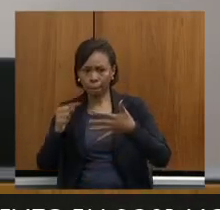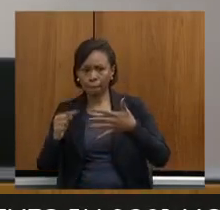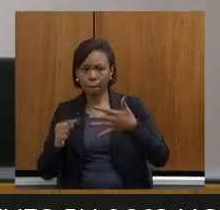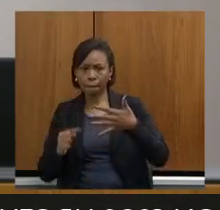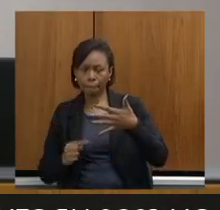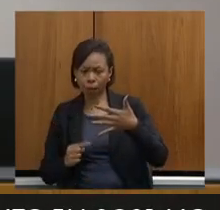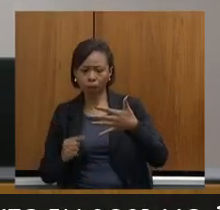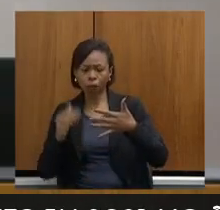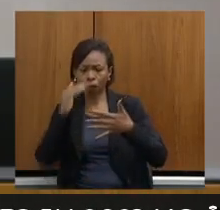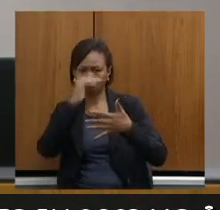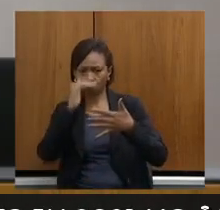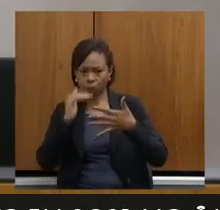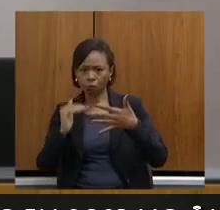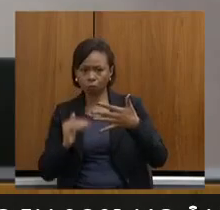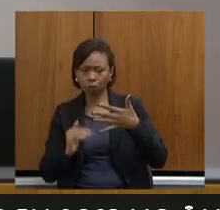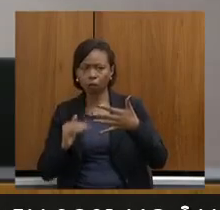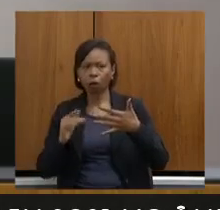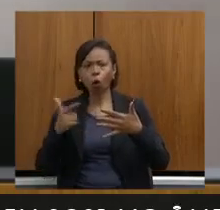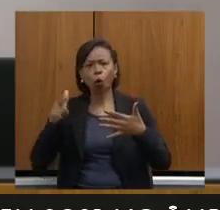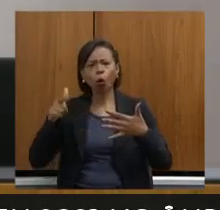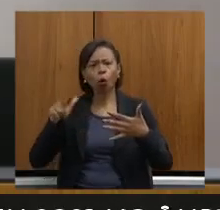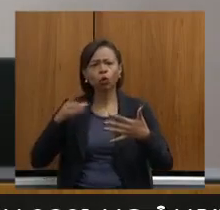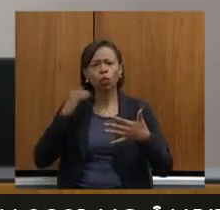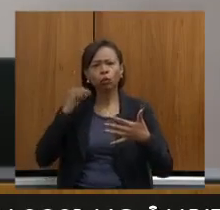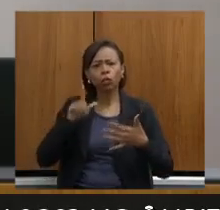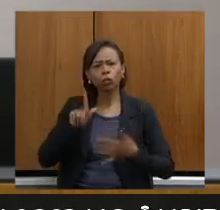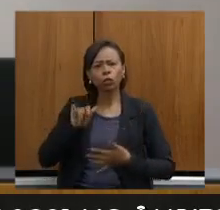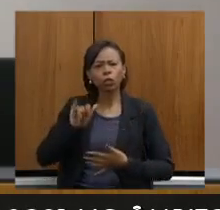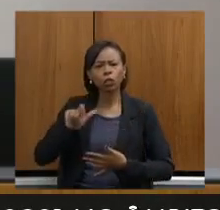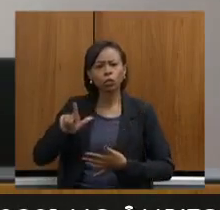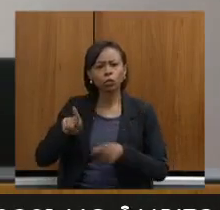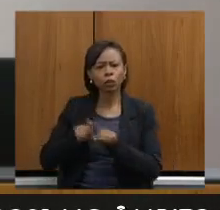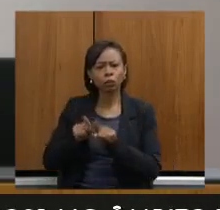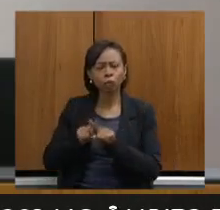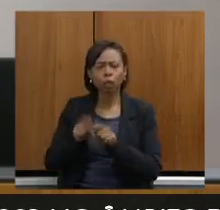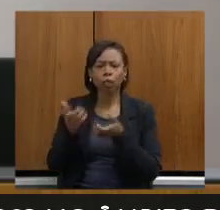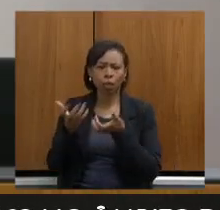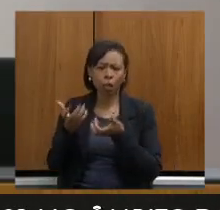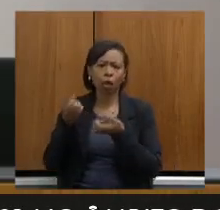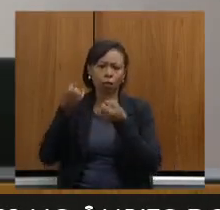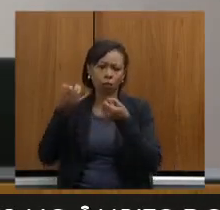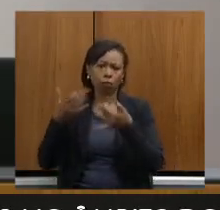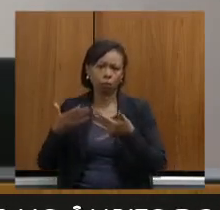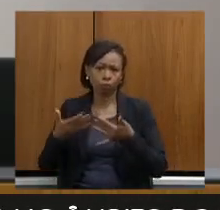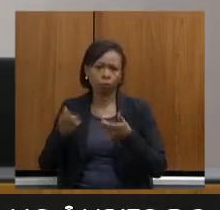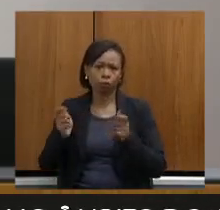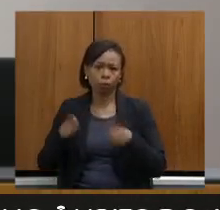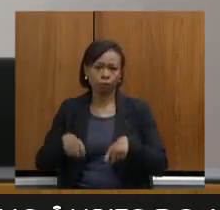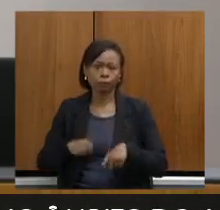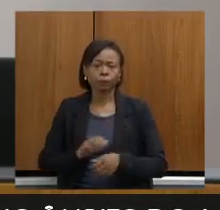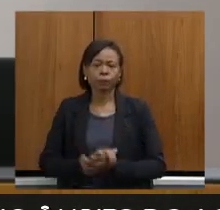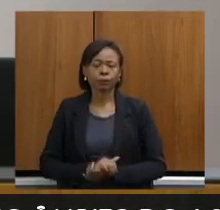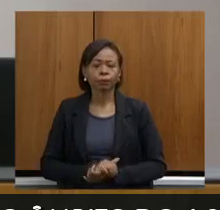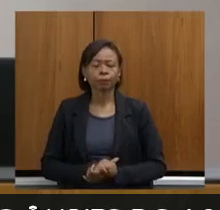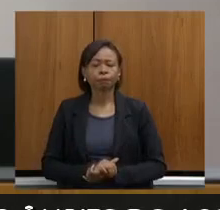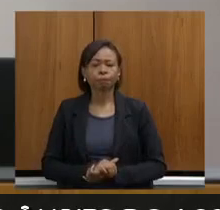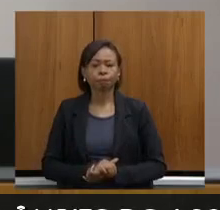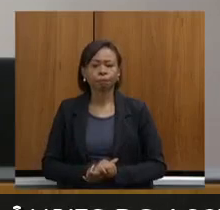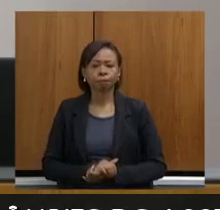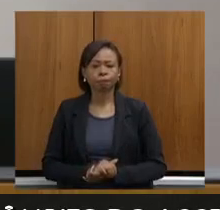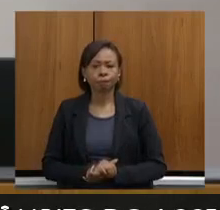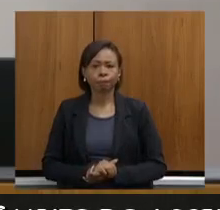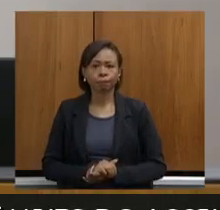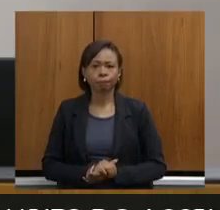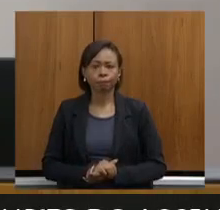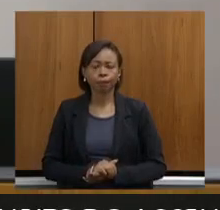Não sei se Deputado Gil Pereira também quer usar da palavra a secretária